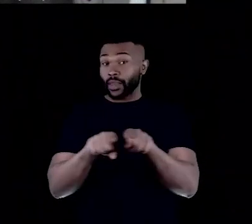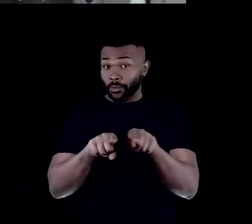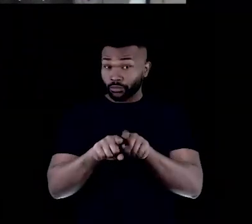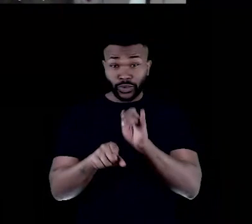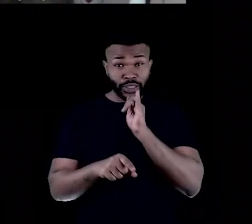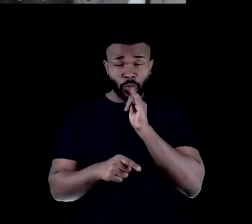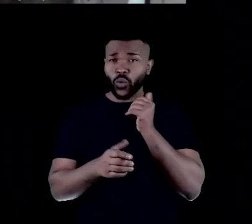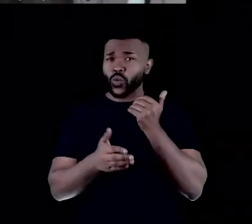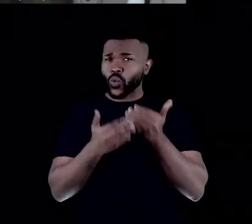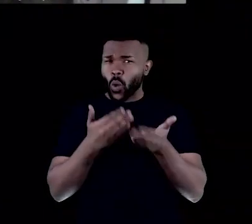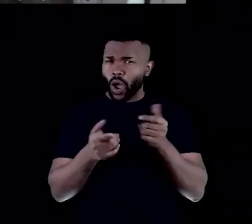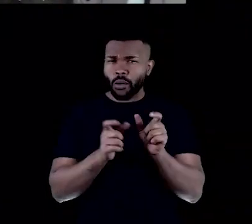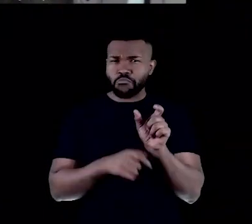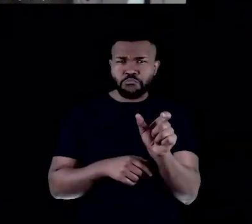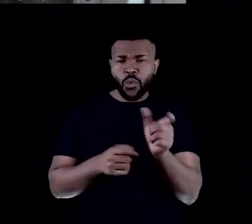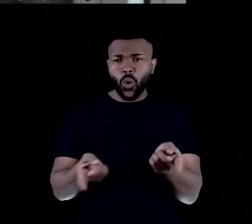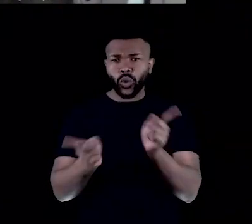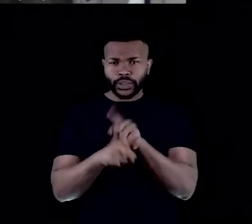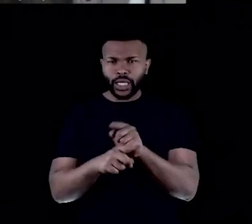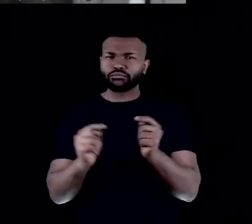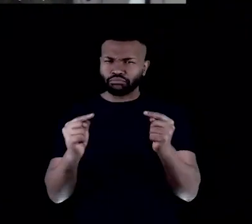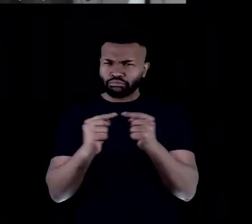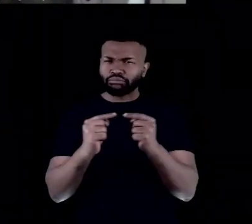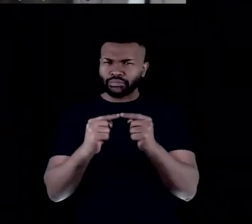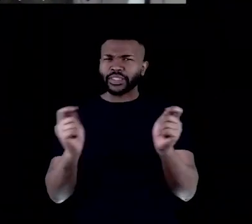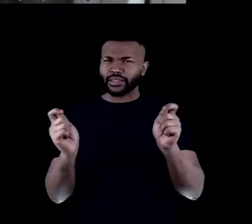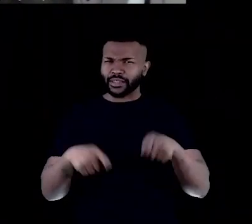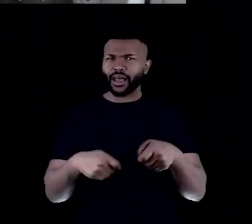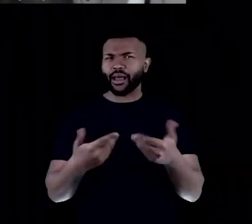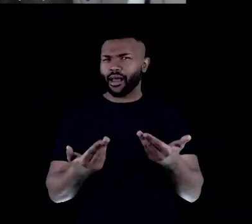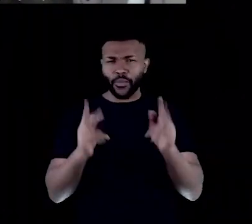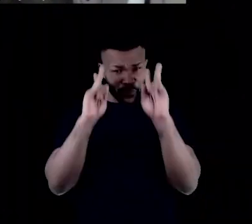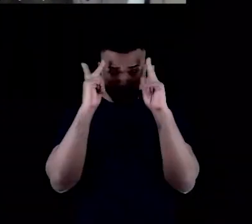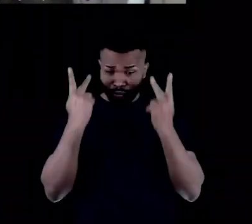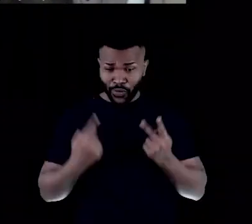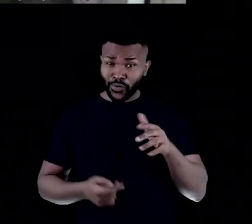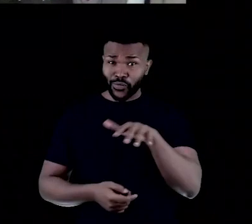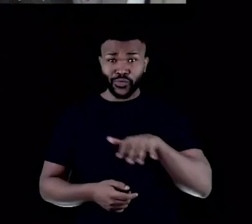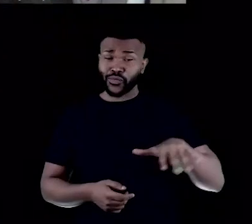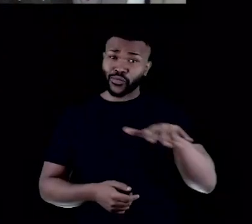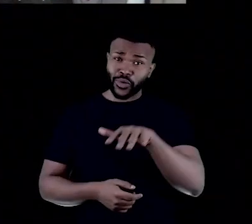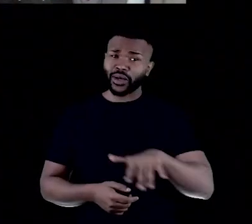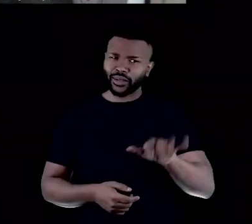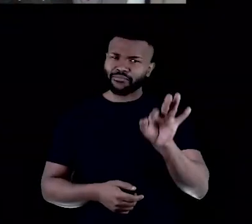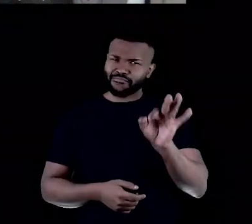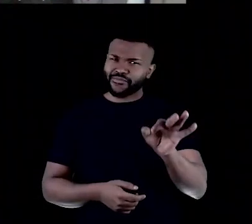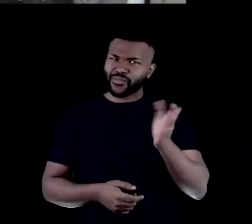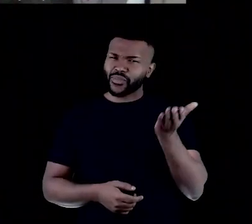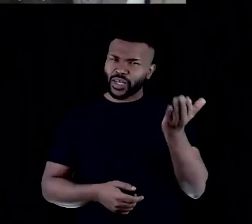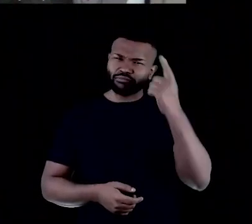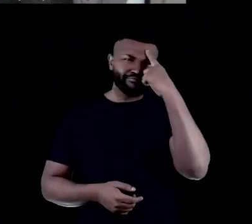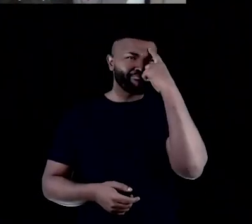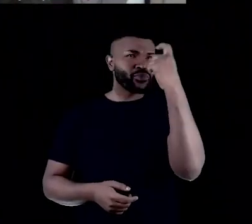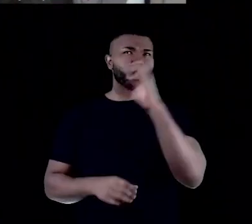a princípio, qualquer contradição nos cabe. Né, extremamente humana. Então,